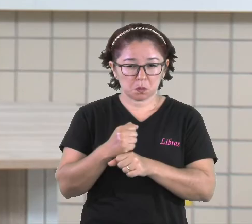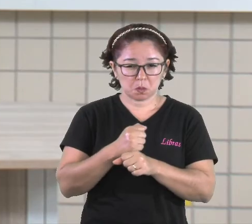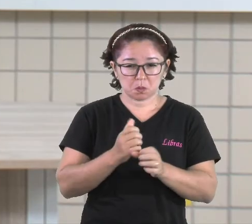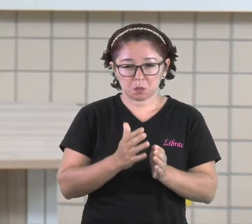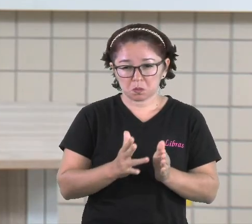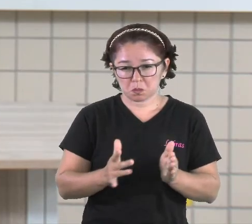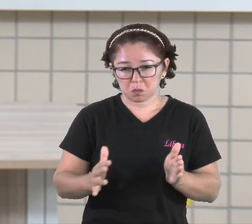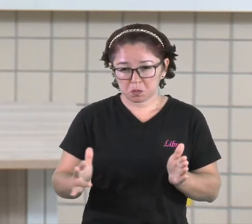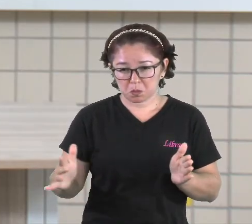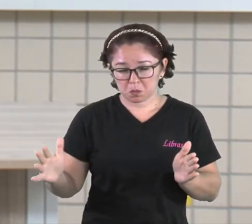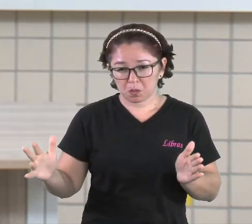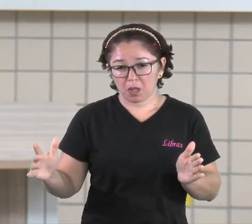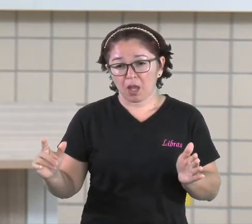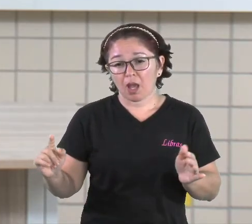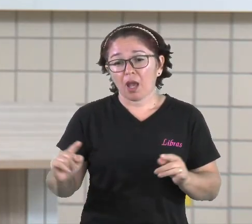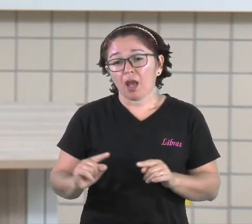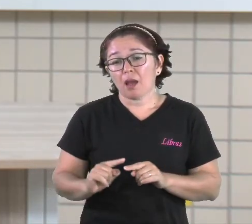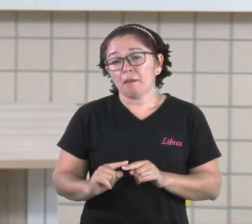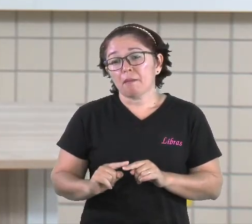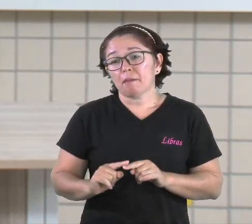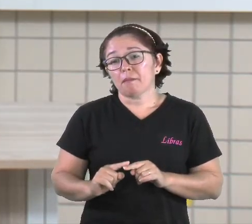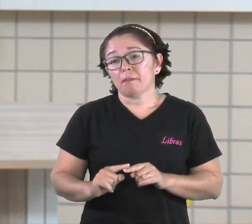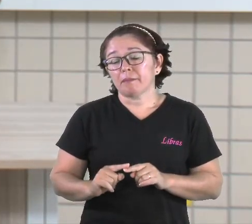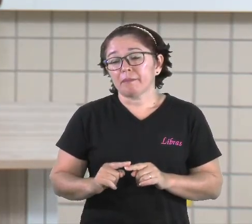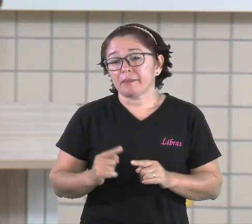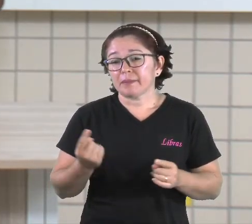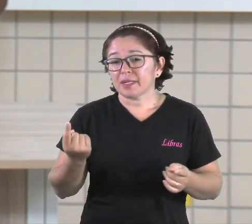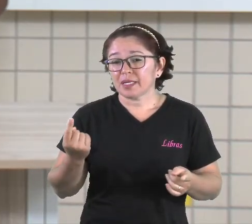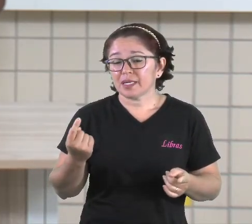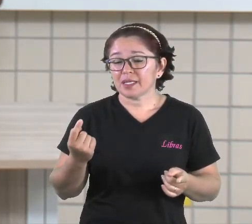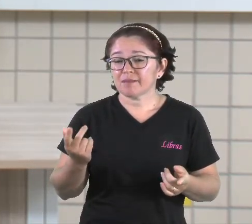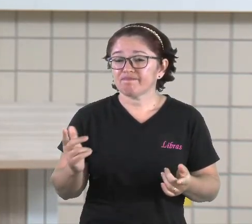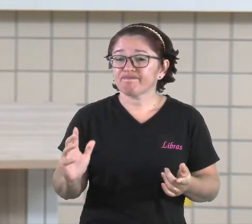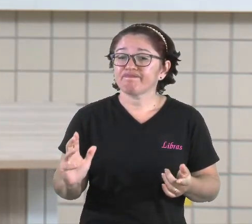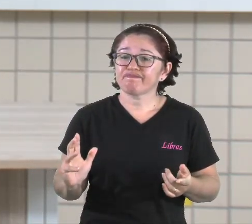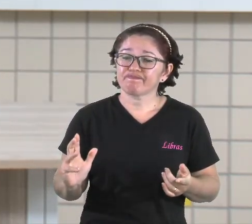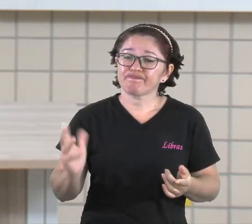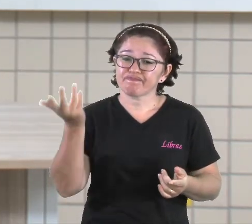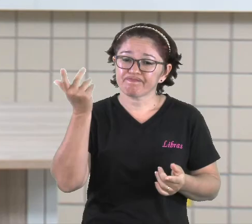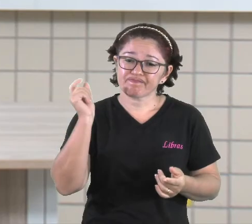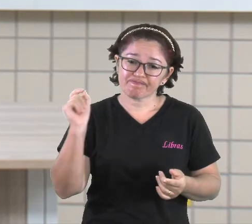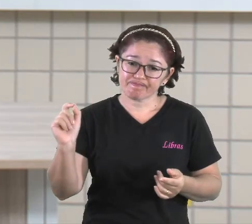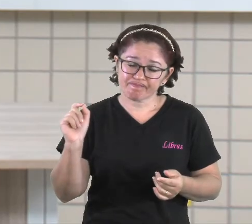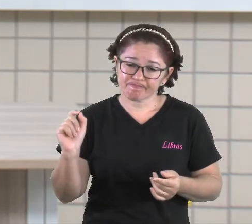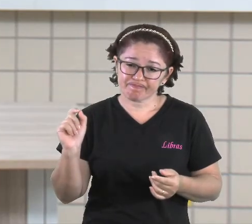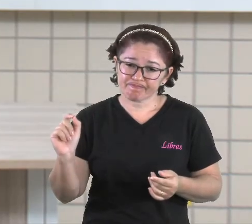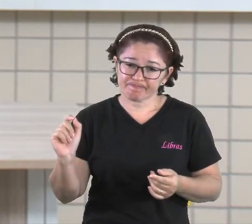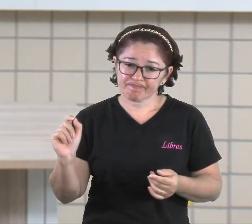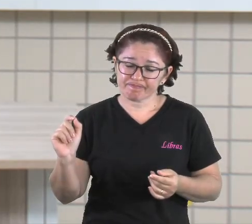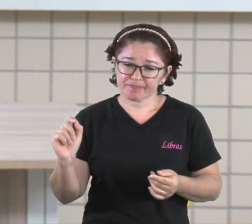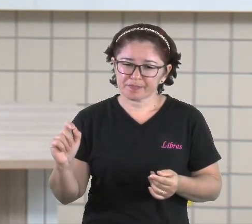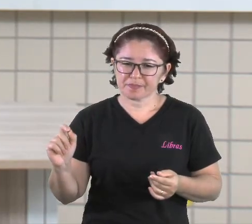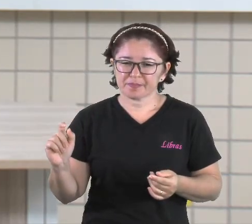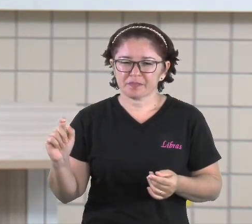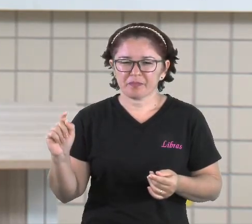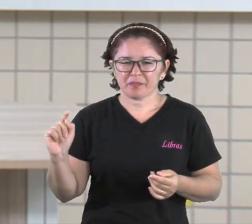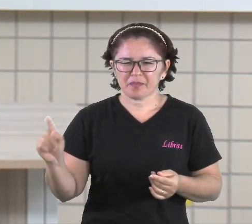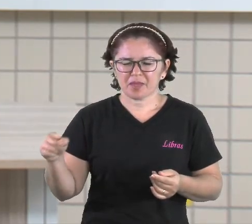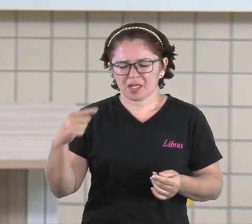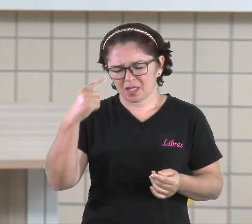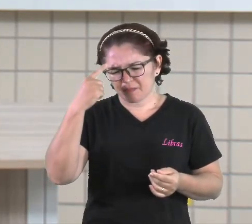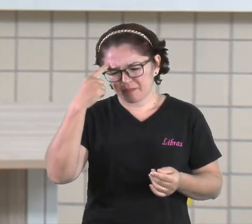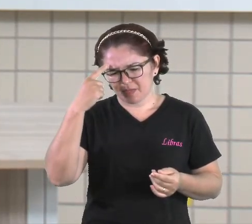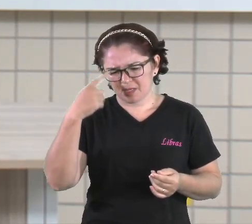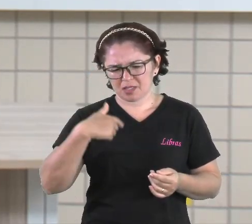Vargas acabou sua vida de uma maneira muito singular. Não almejando renunciar ao cargo